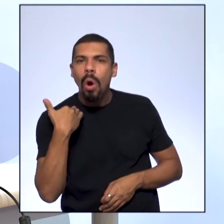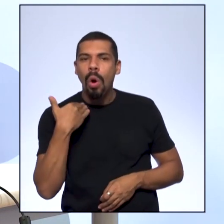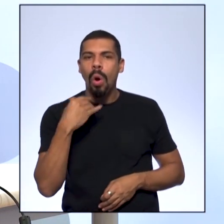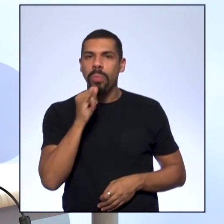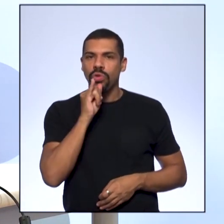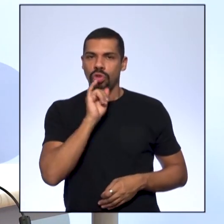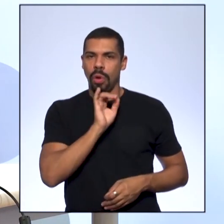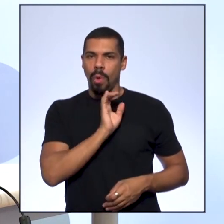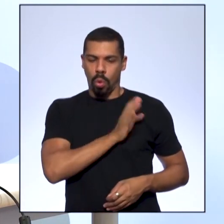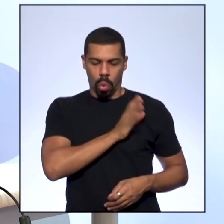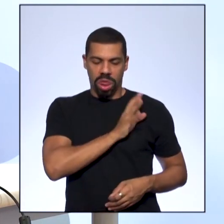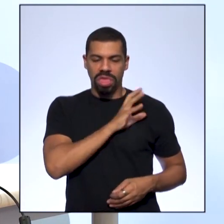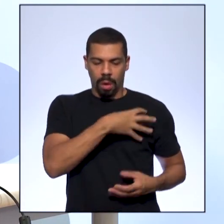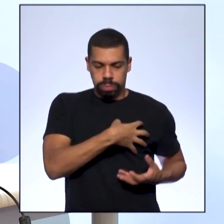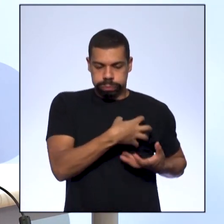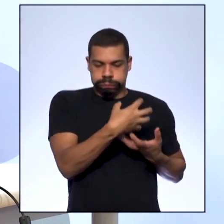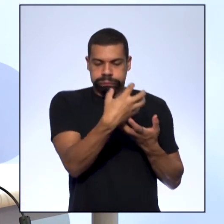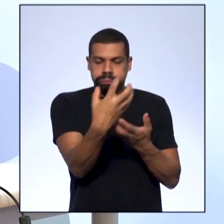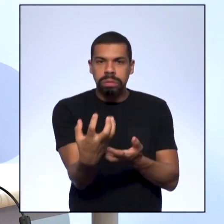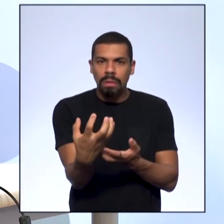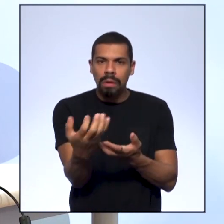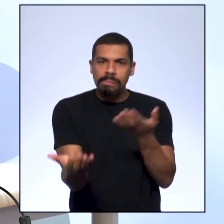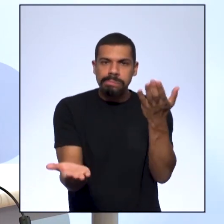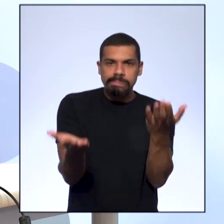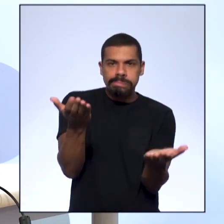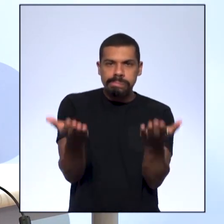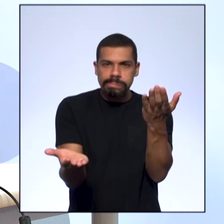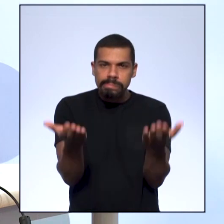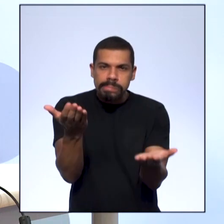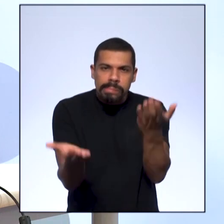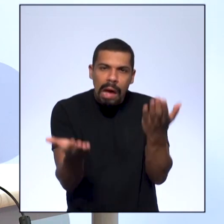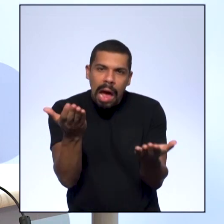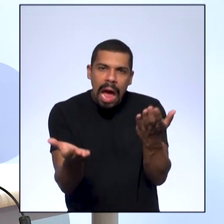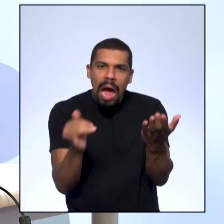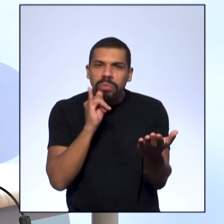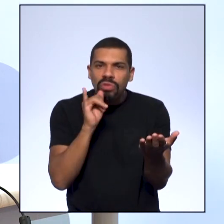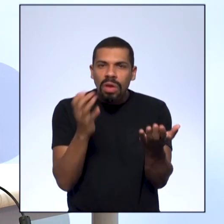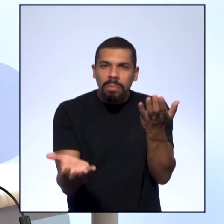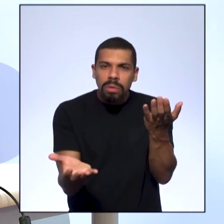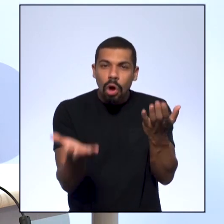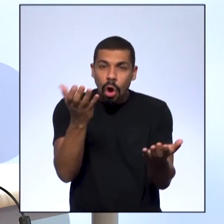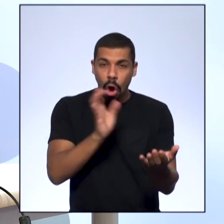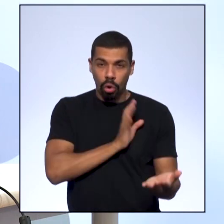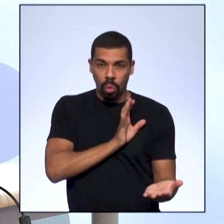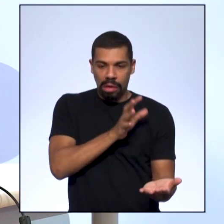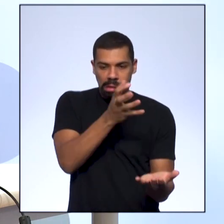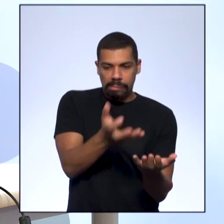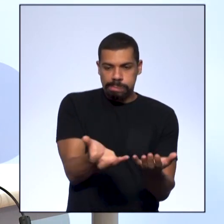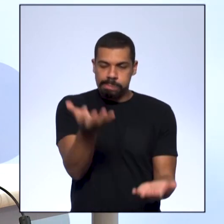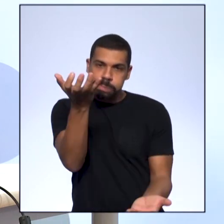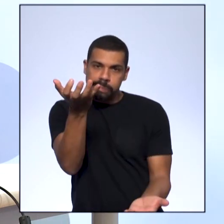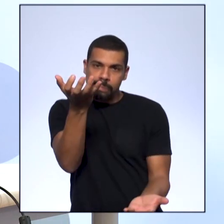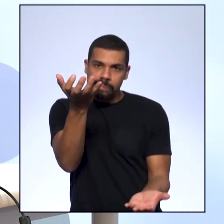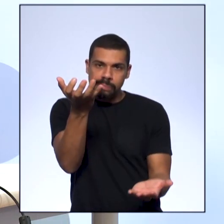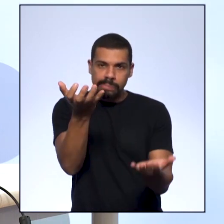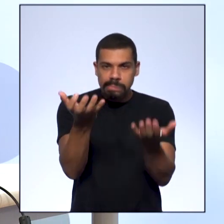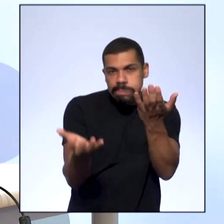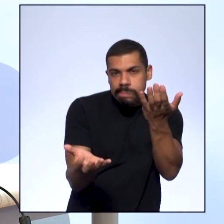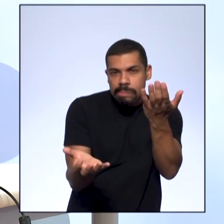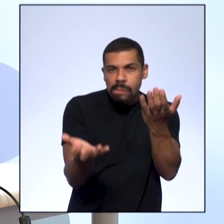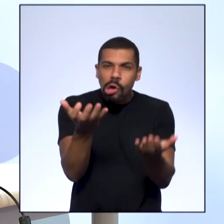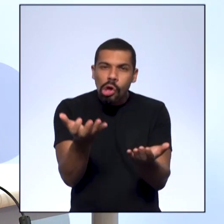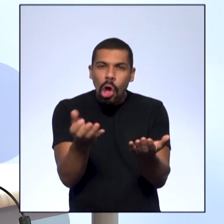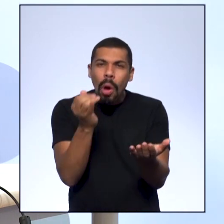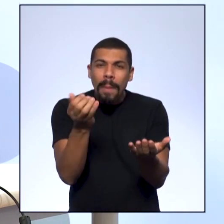de pratinhos, né? Se o coração da pessoa fosse mais leve do que uma pluma de pássaro, ela seria agraciada